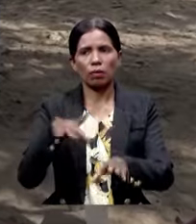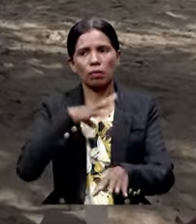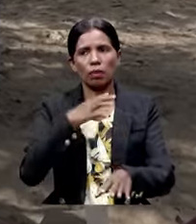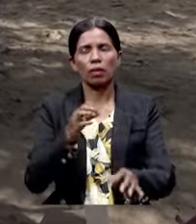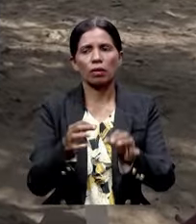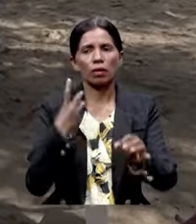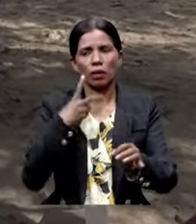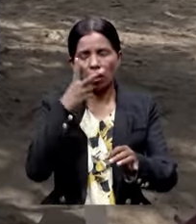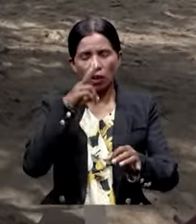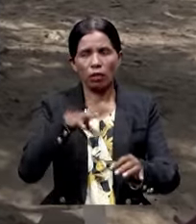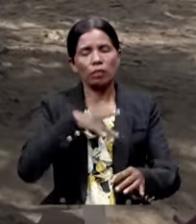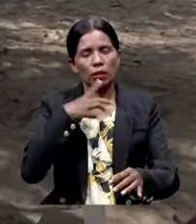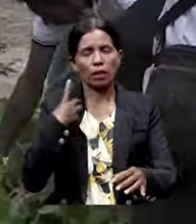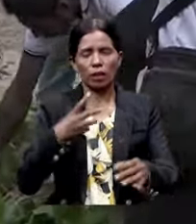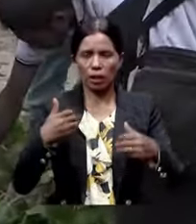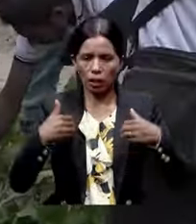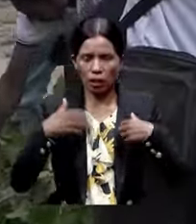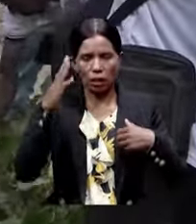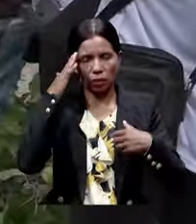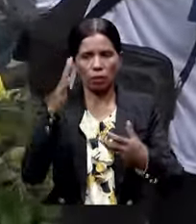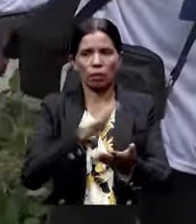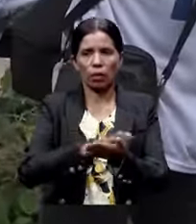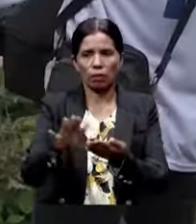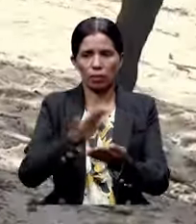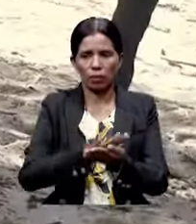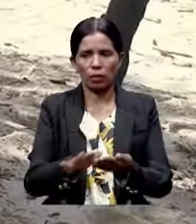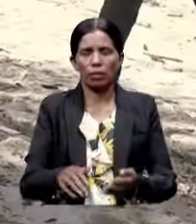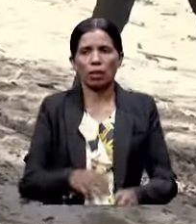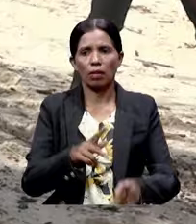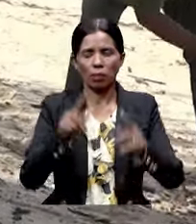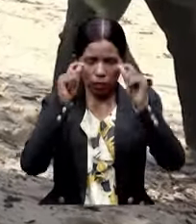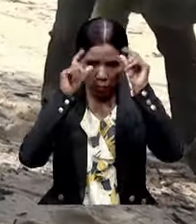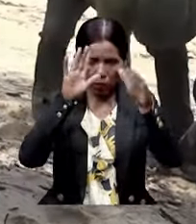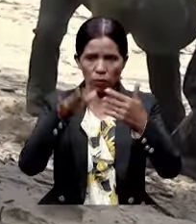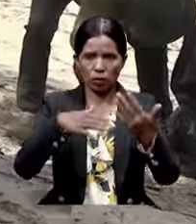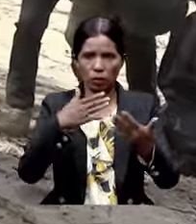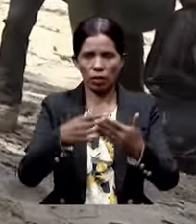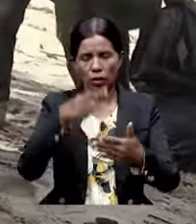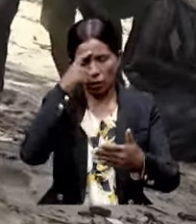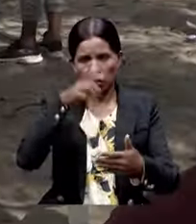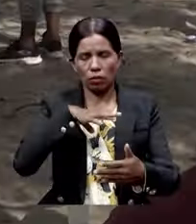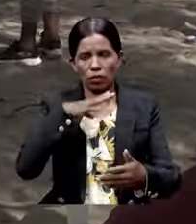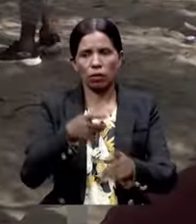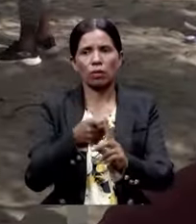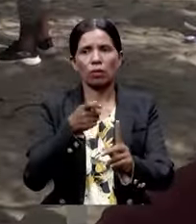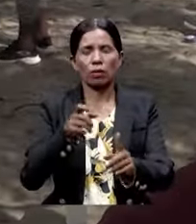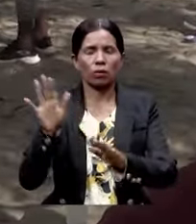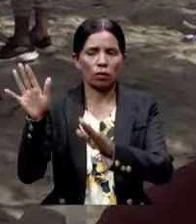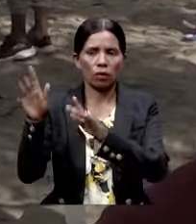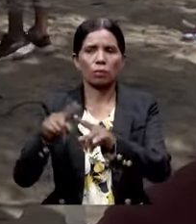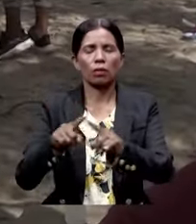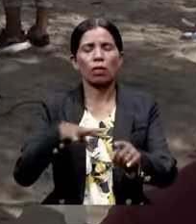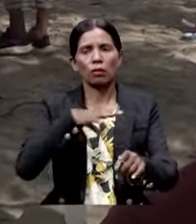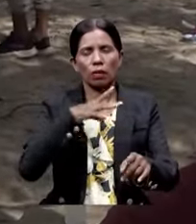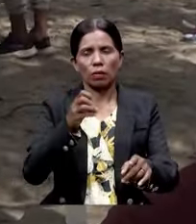hare foer ita rasik e iniciativa tu belle hamos Timoruan Tomak. Tamba foer sira la mai date hu si foho, foer